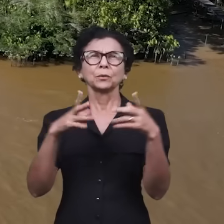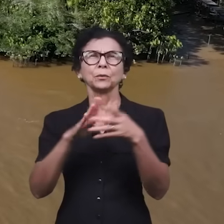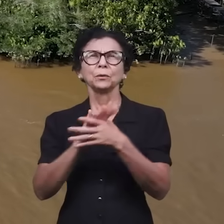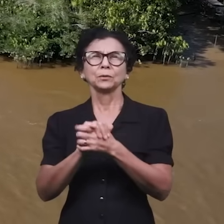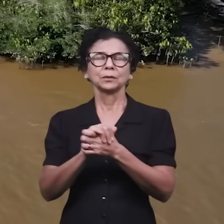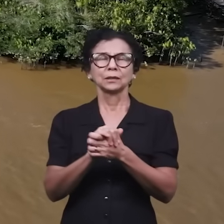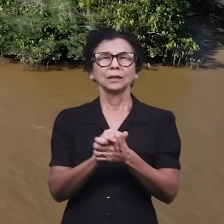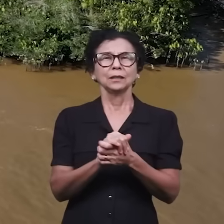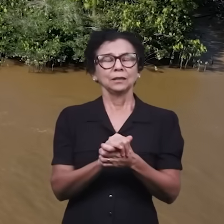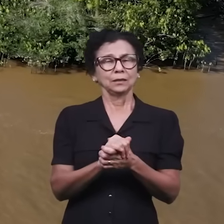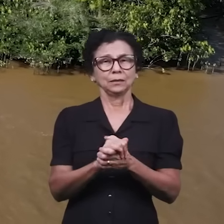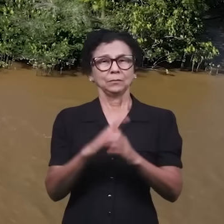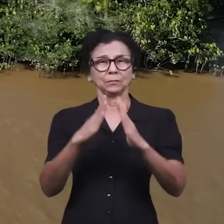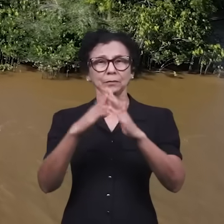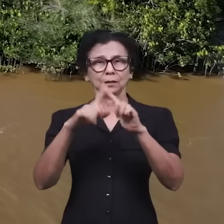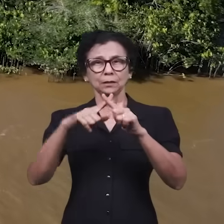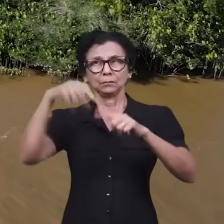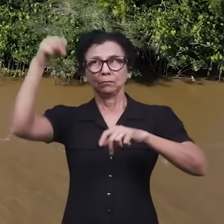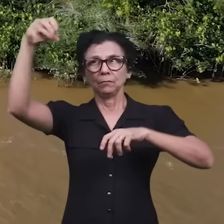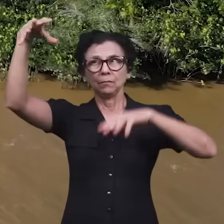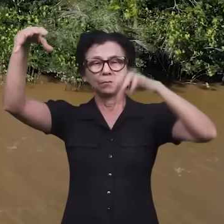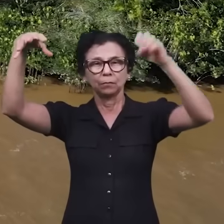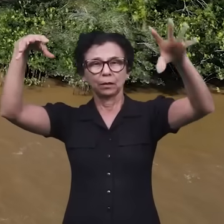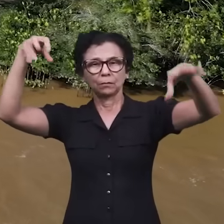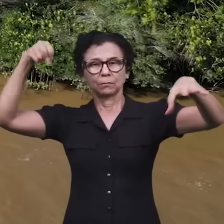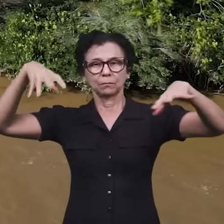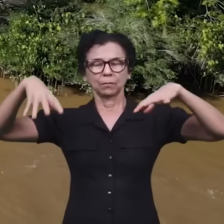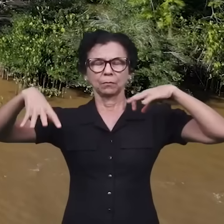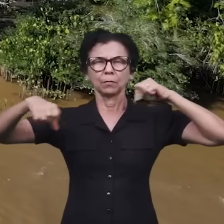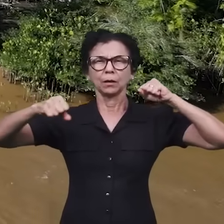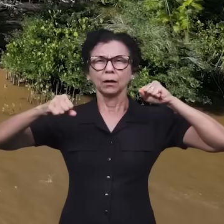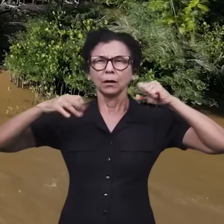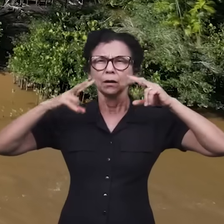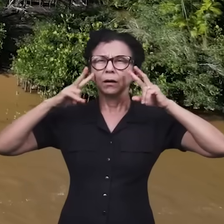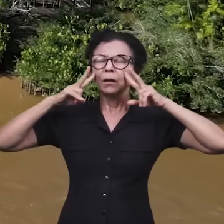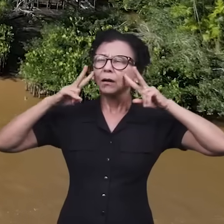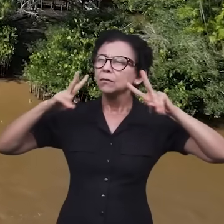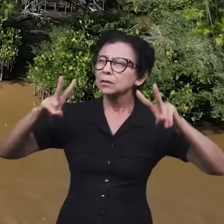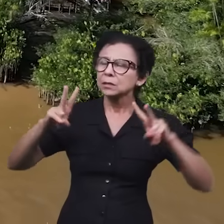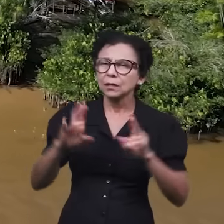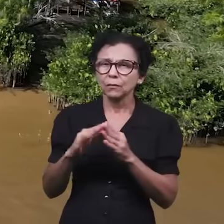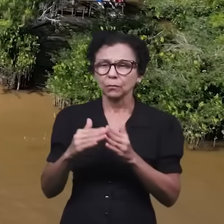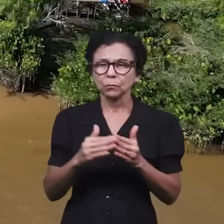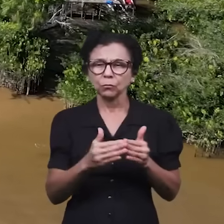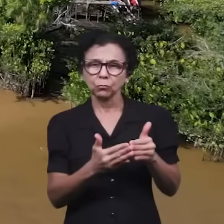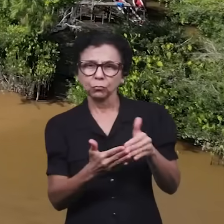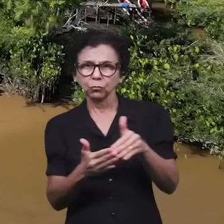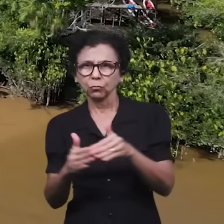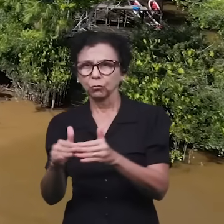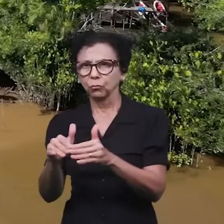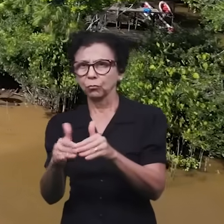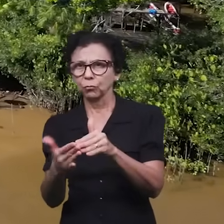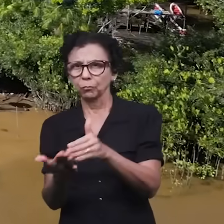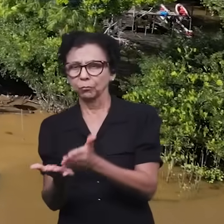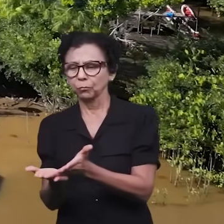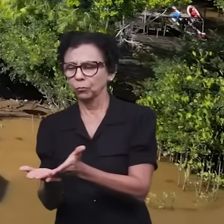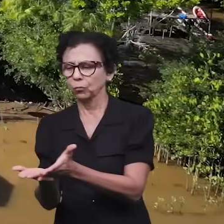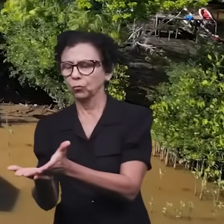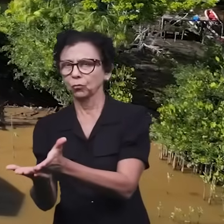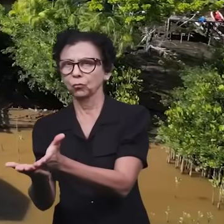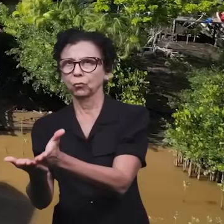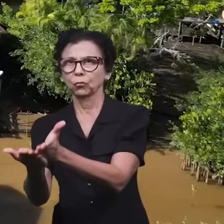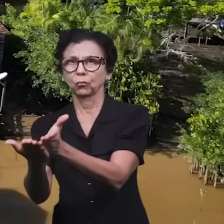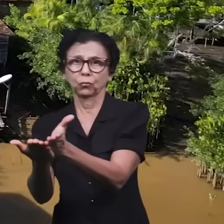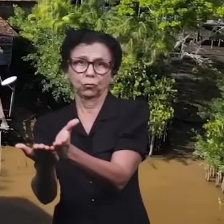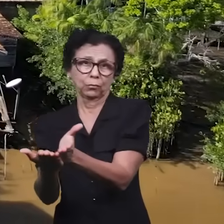pela iluminação da igreja, que ilumina ao redor ali, ó, mais perto no rio, você enxerga um barquinho chegando, estacionando, você tem um estacionamento